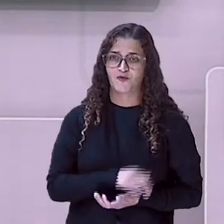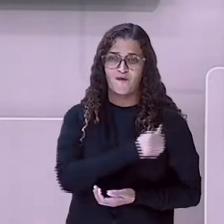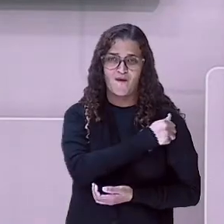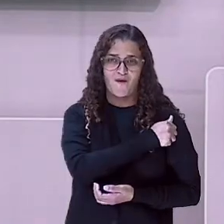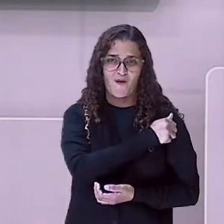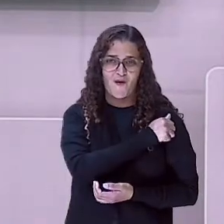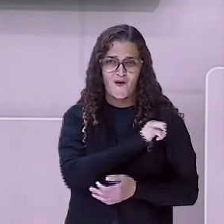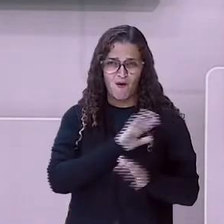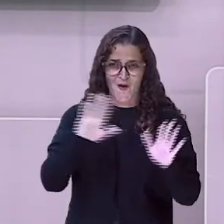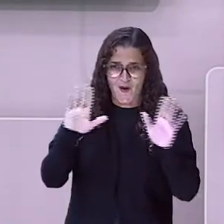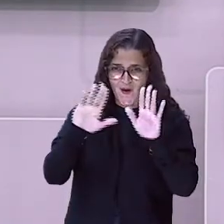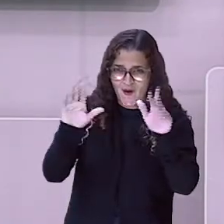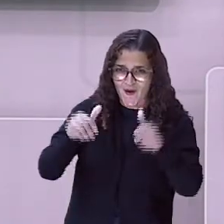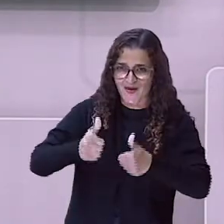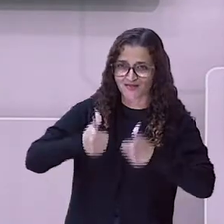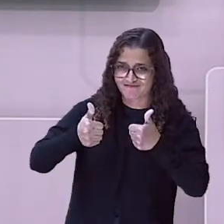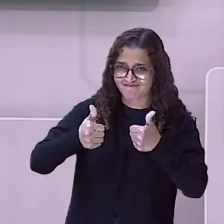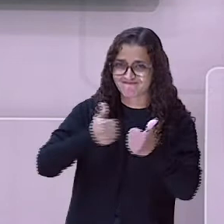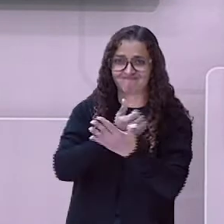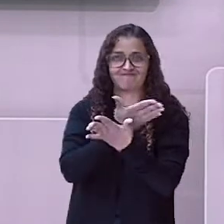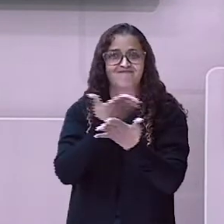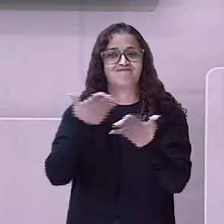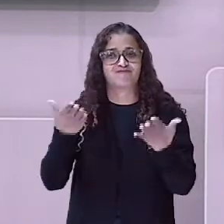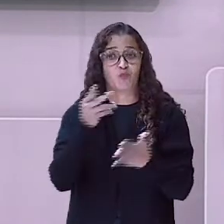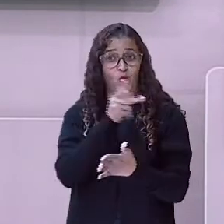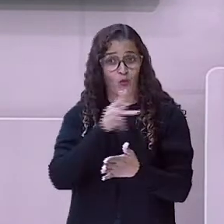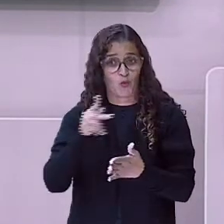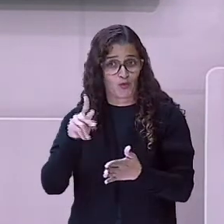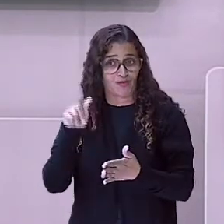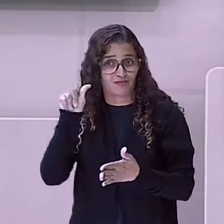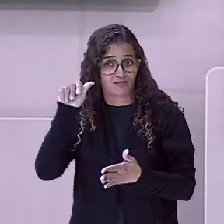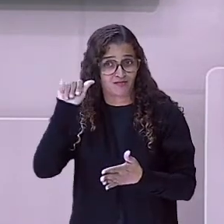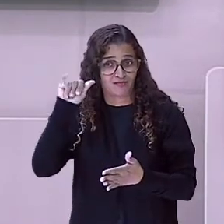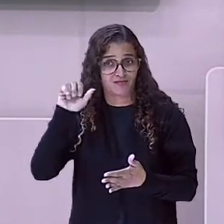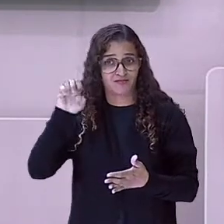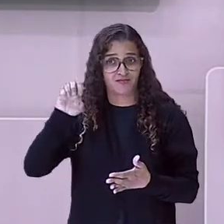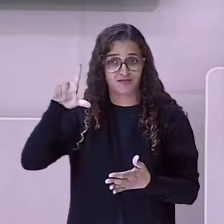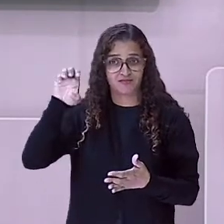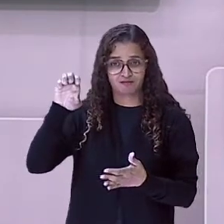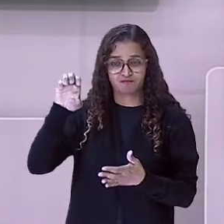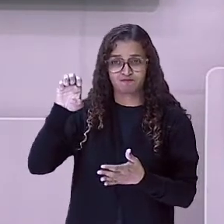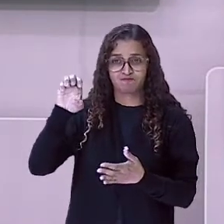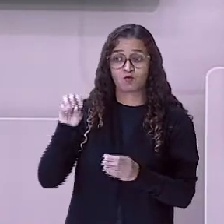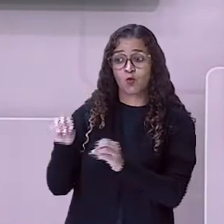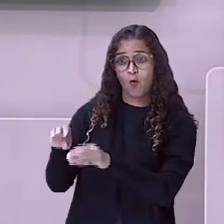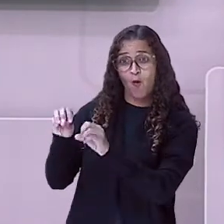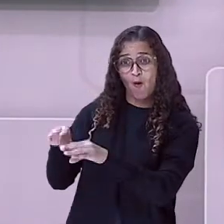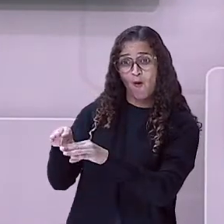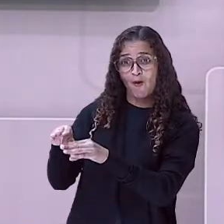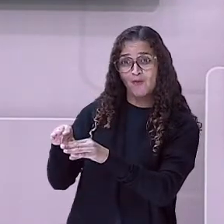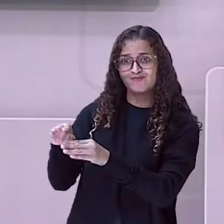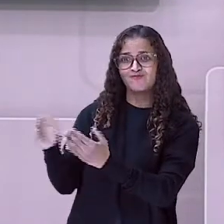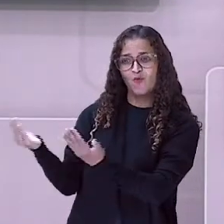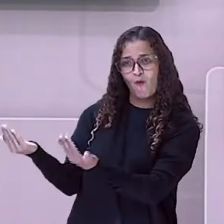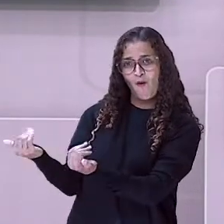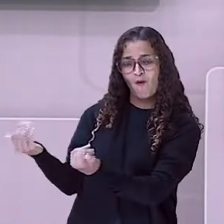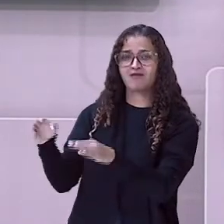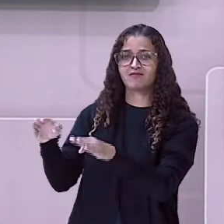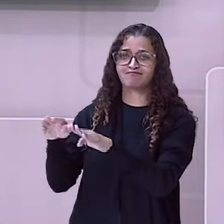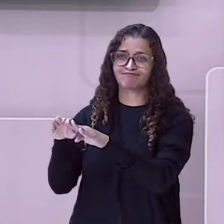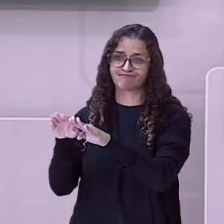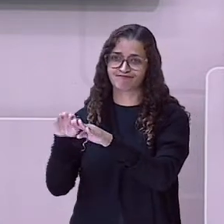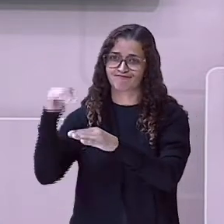Olá, estudantes, tudo bem? Sou a professora Gisele, da EJA, Educação de Jovens e